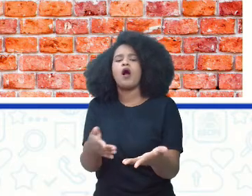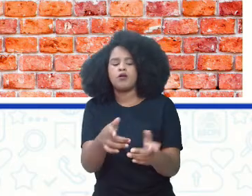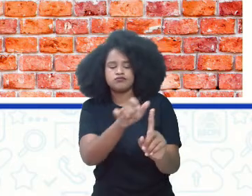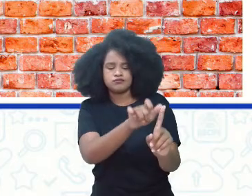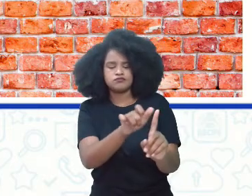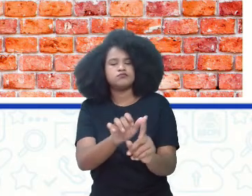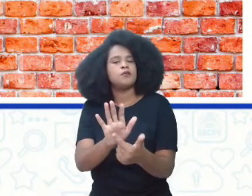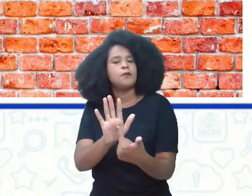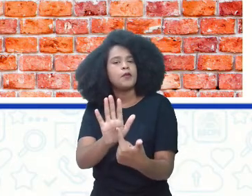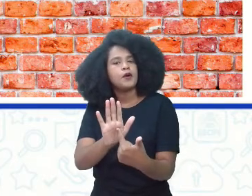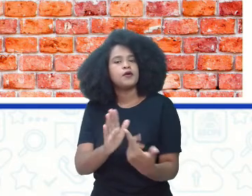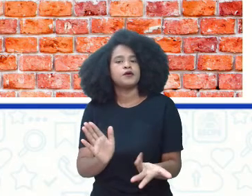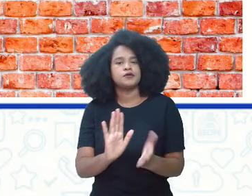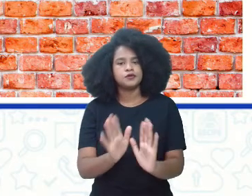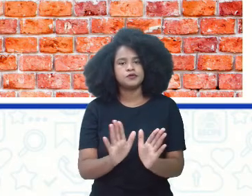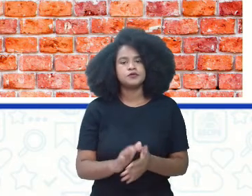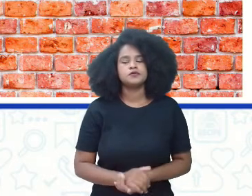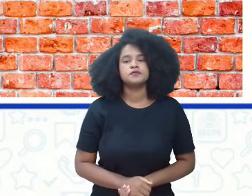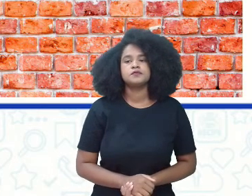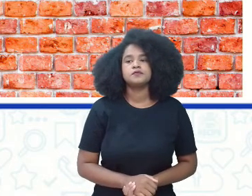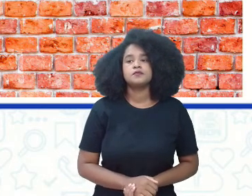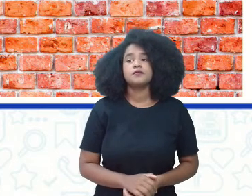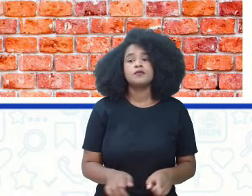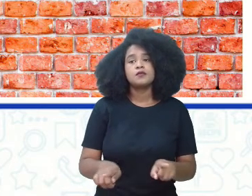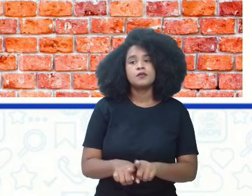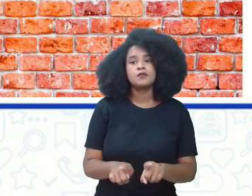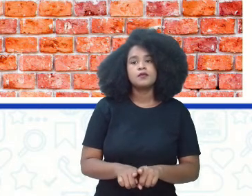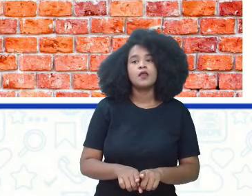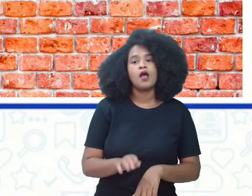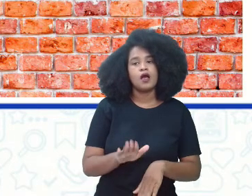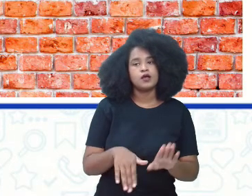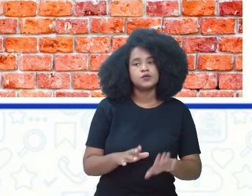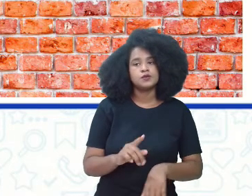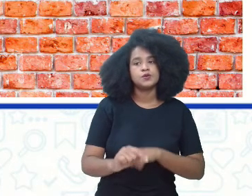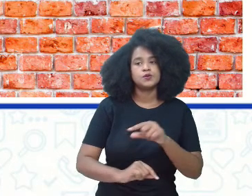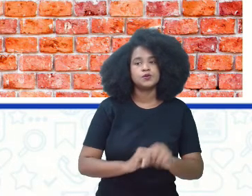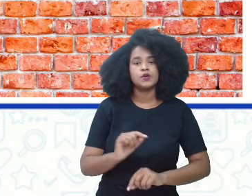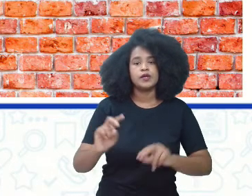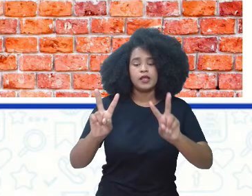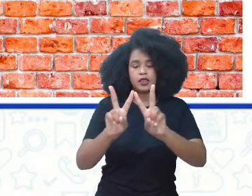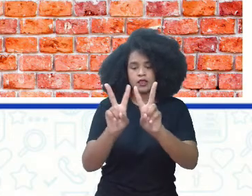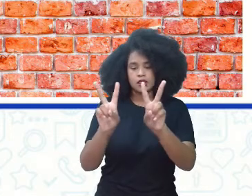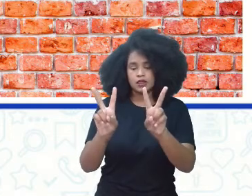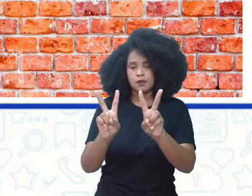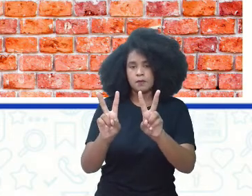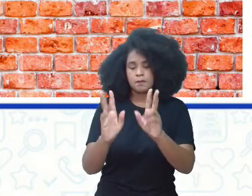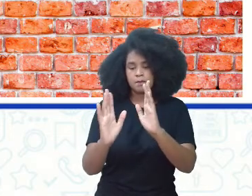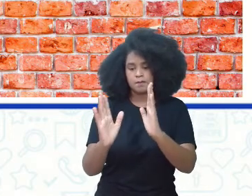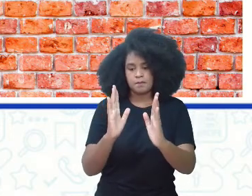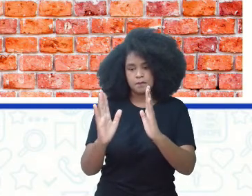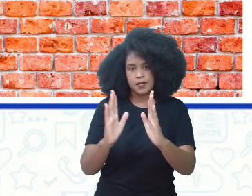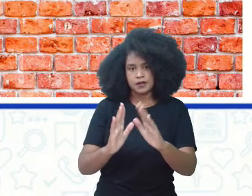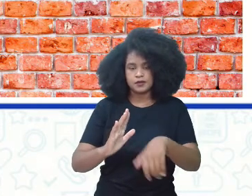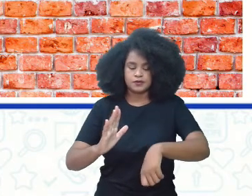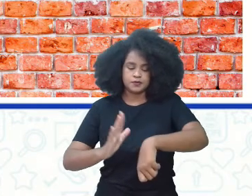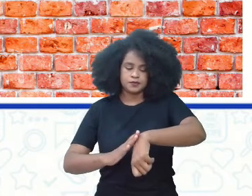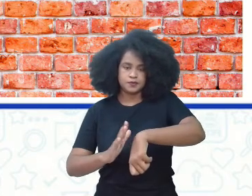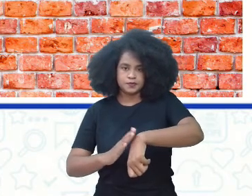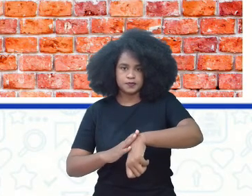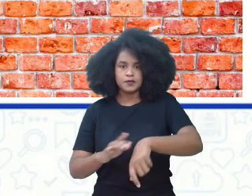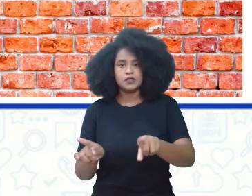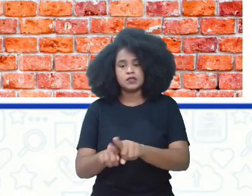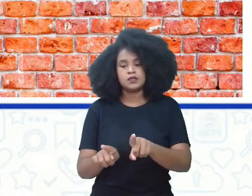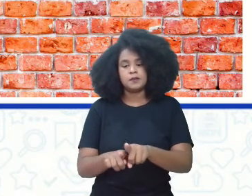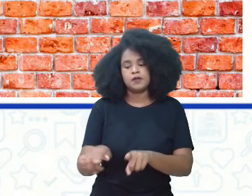né? E os personagens, e eventualmente o tempo e o espaço. A introdução de um